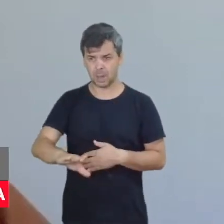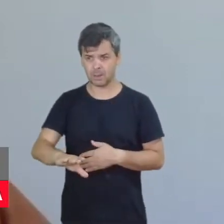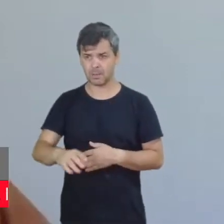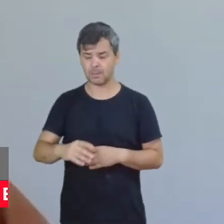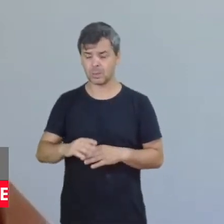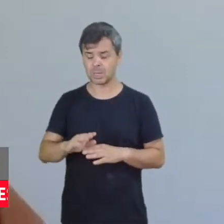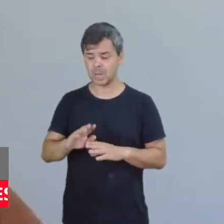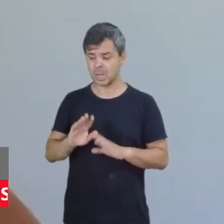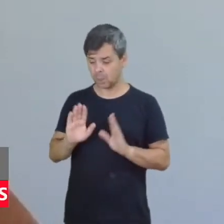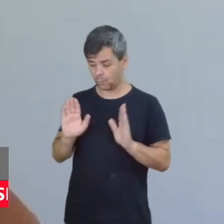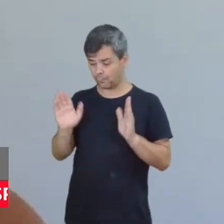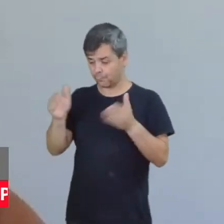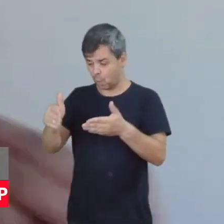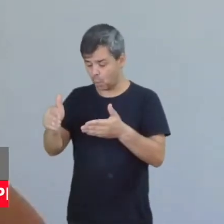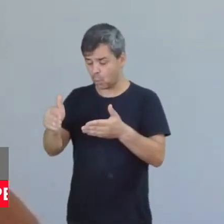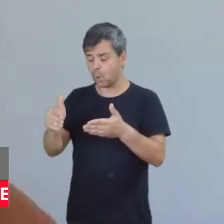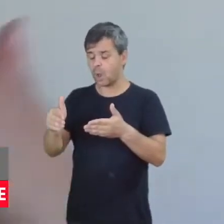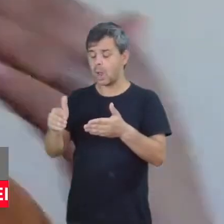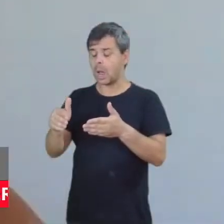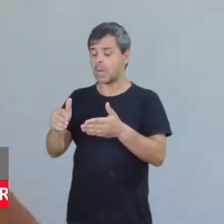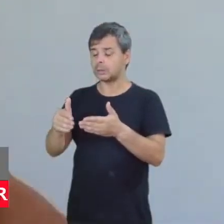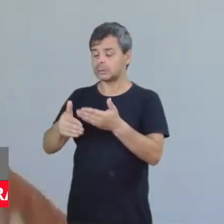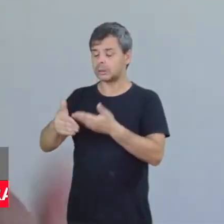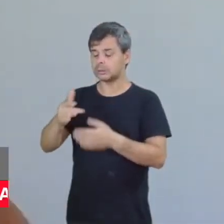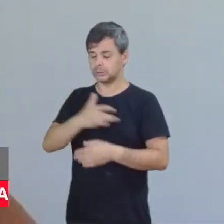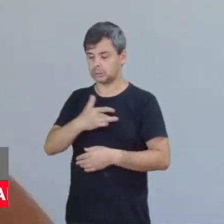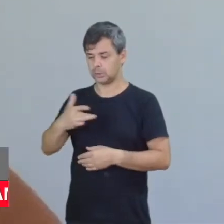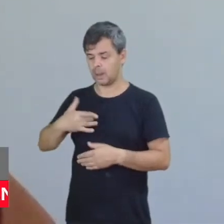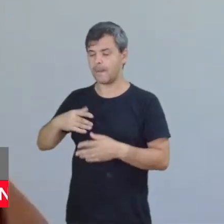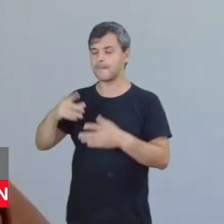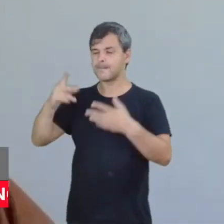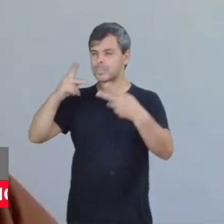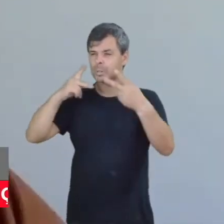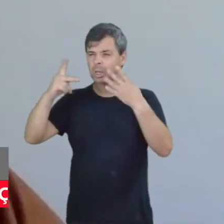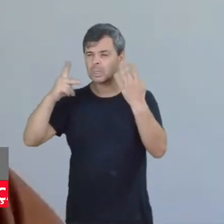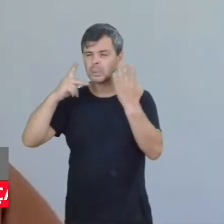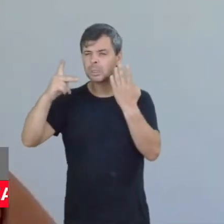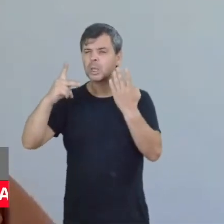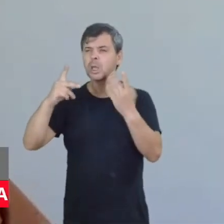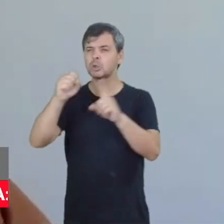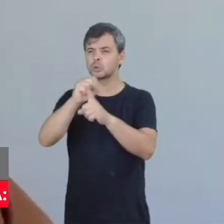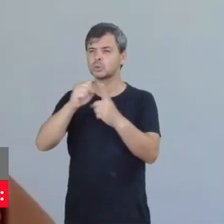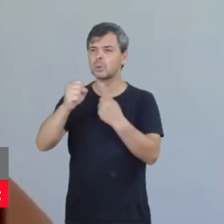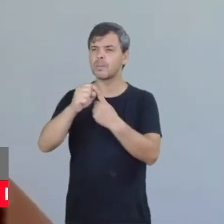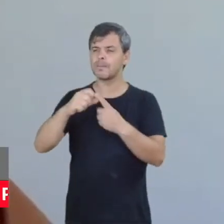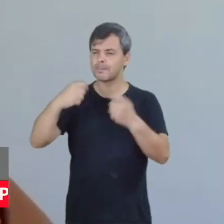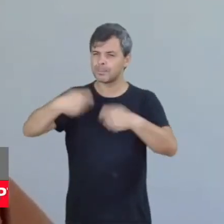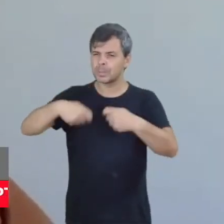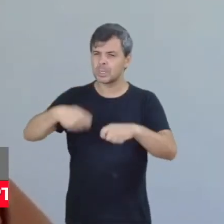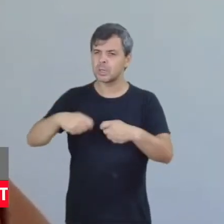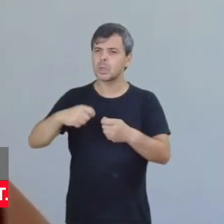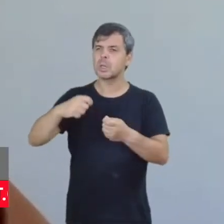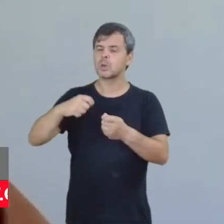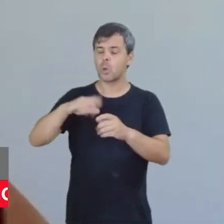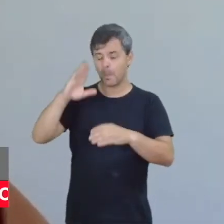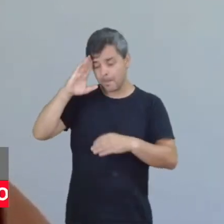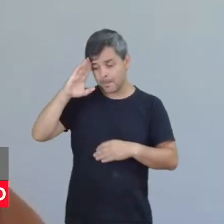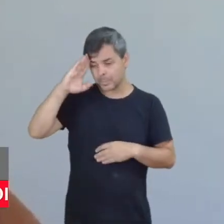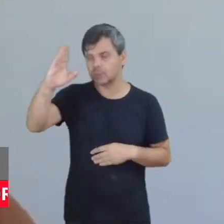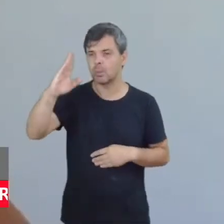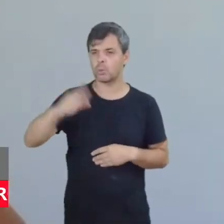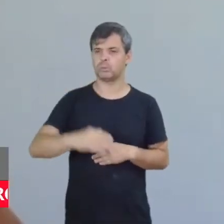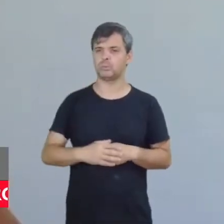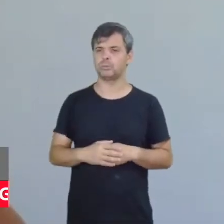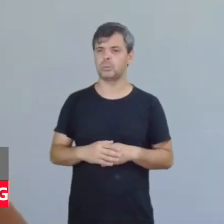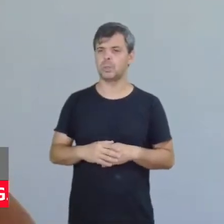atenção à saúde socioassistencial, psicológica das crianças precisa estar como prioridade.